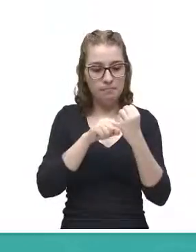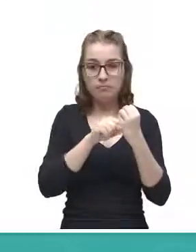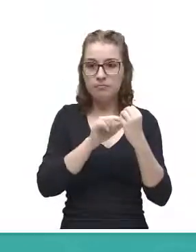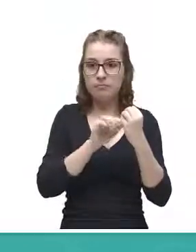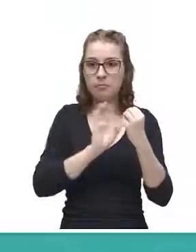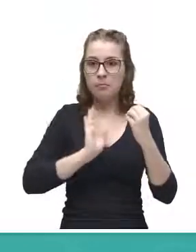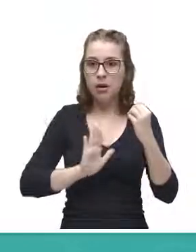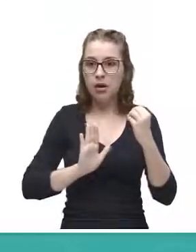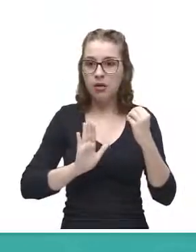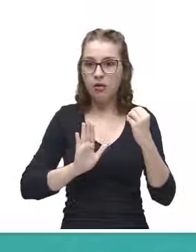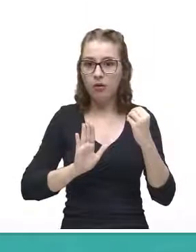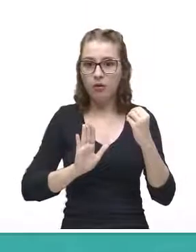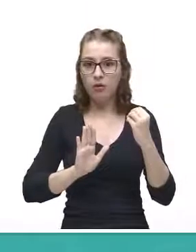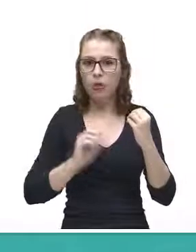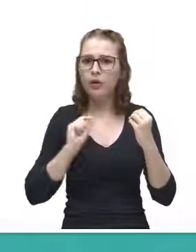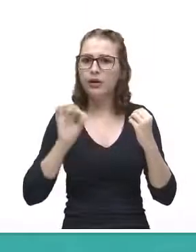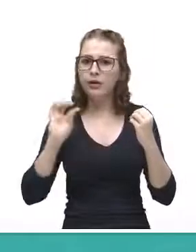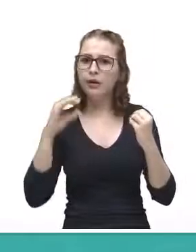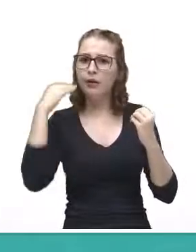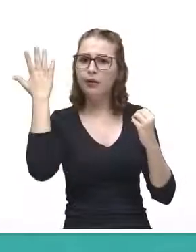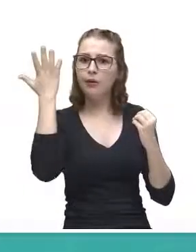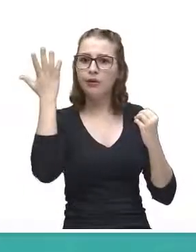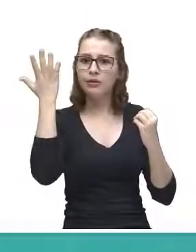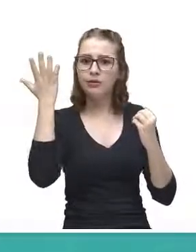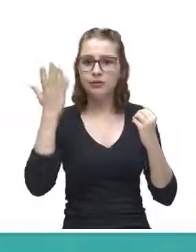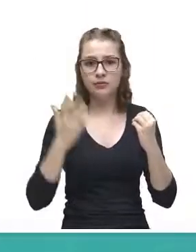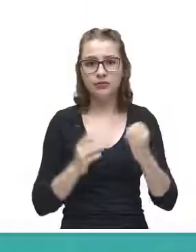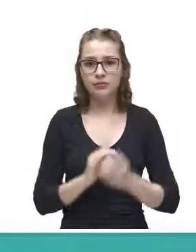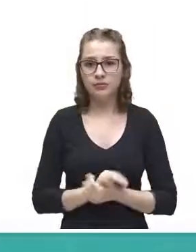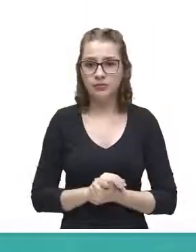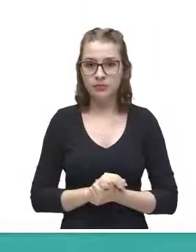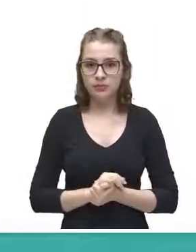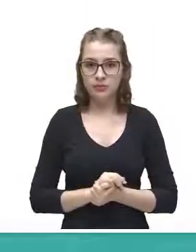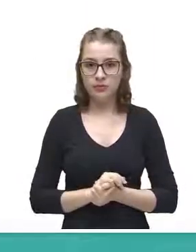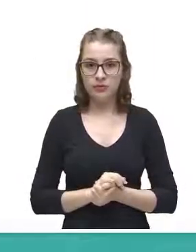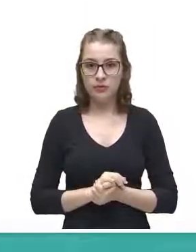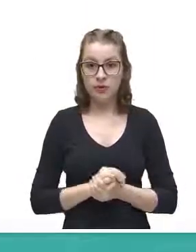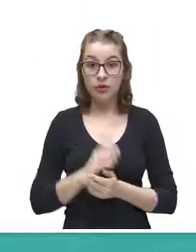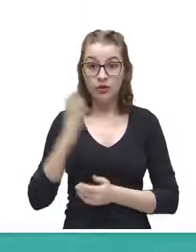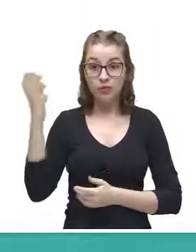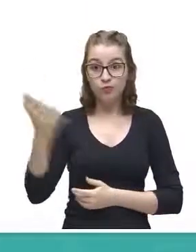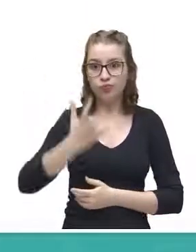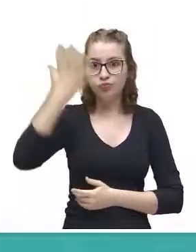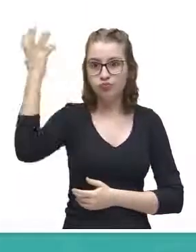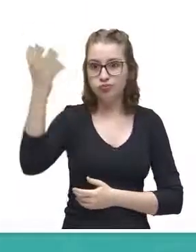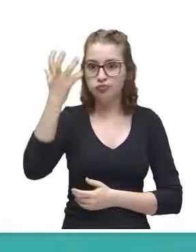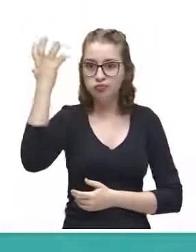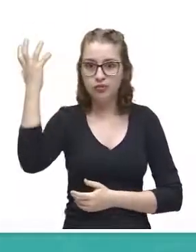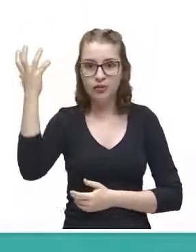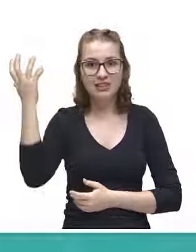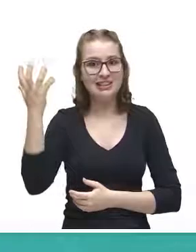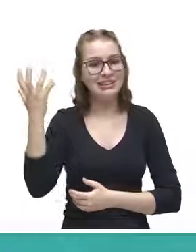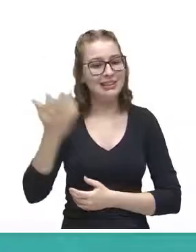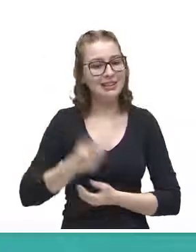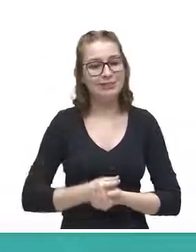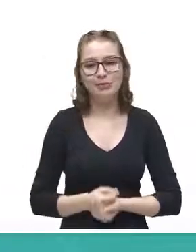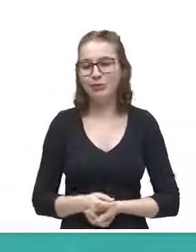Terra parasse de girar, gente, poderia afetar diretamente todo o sistema climático do nosso